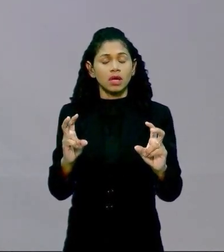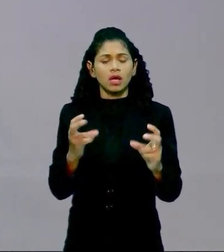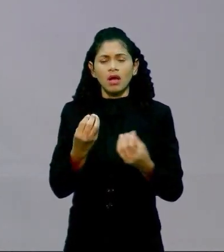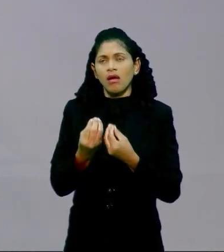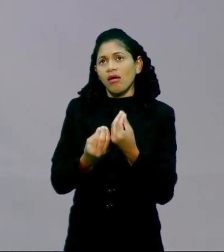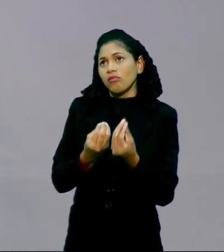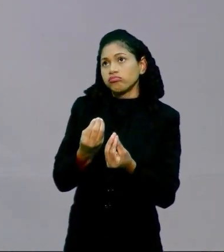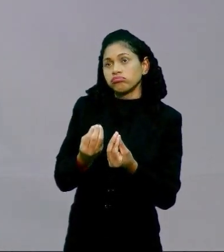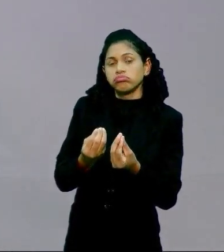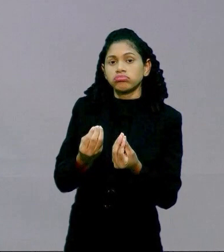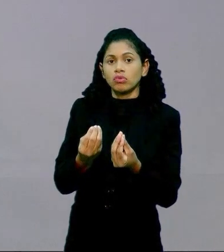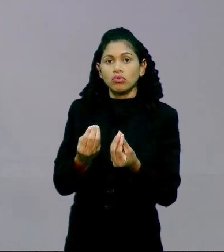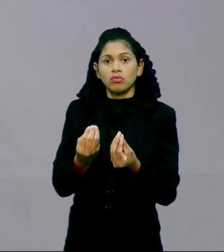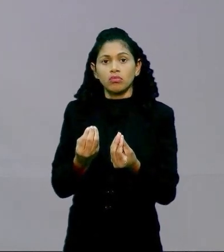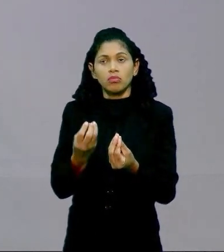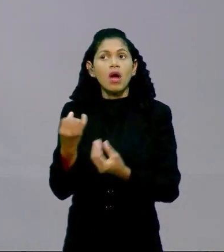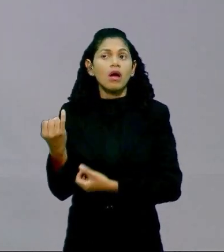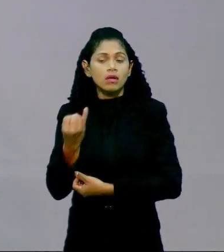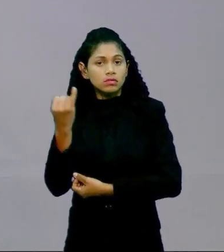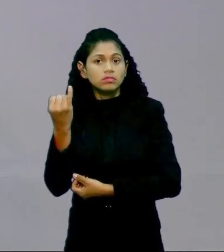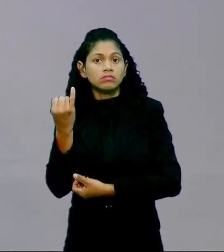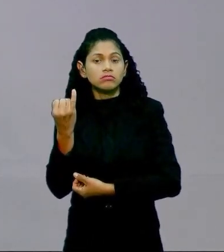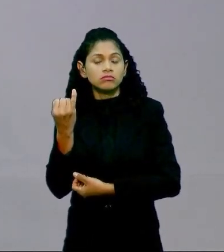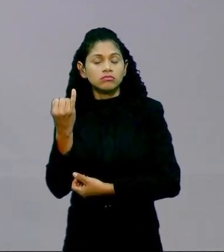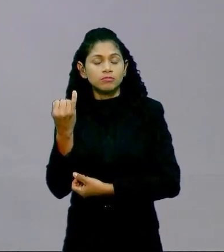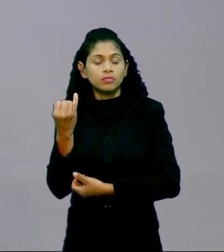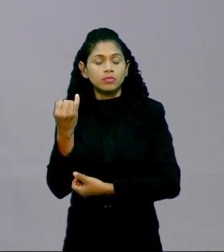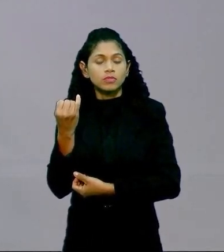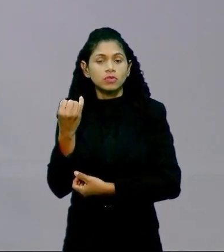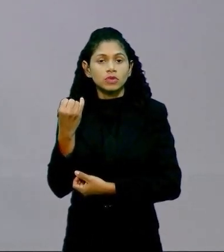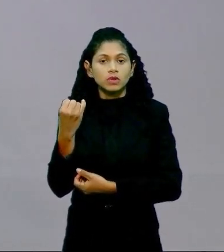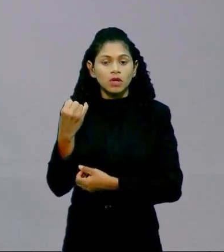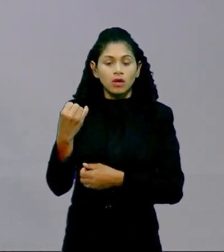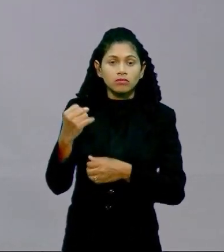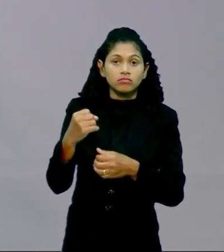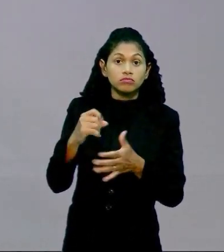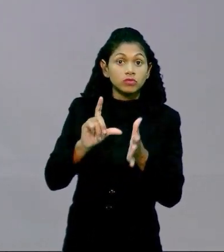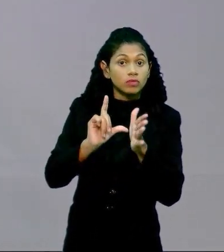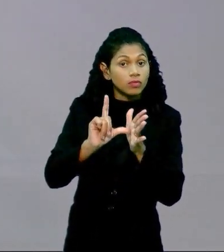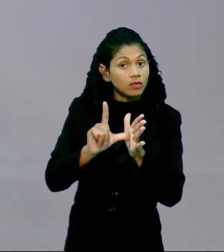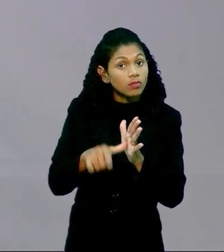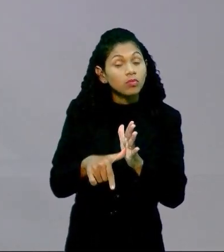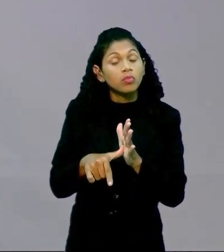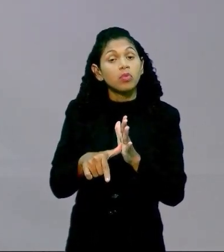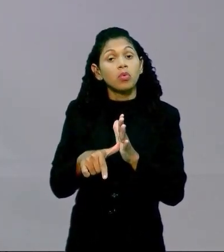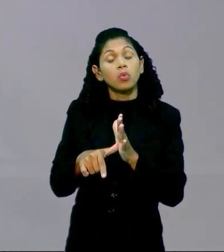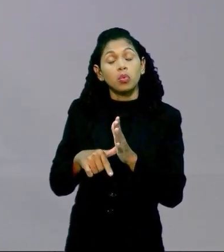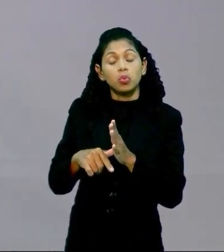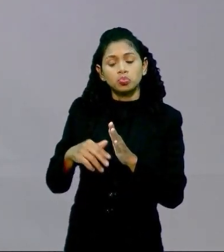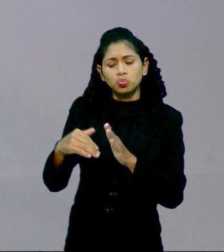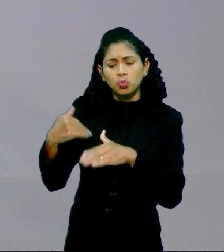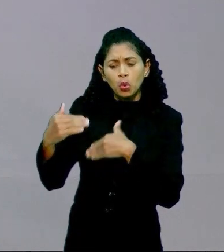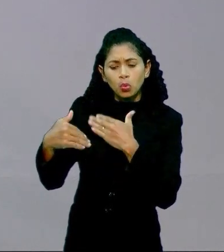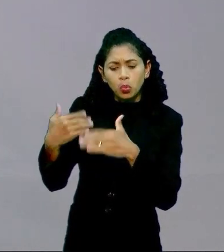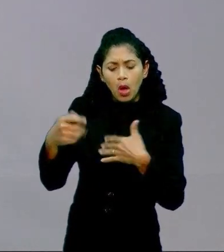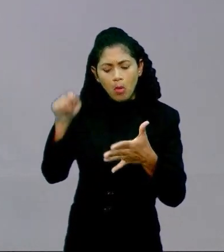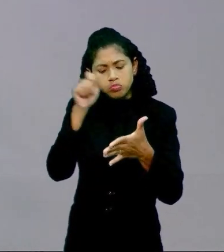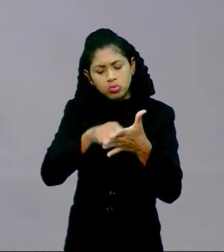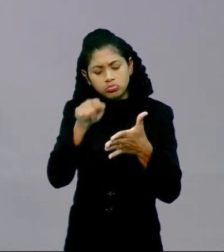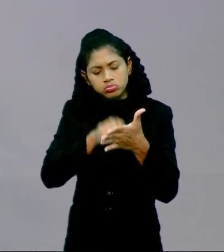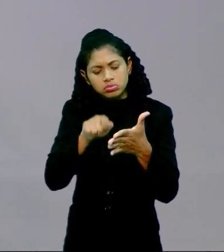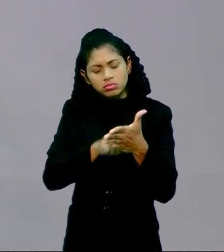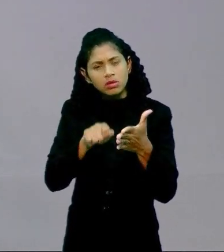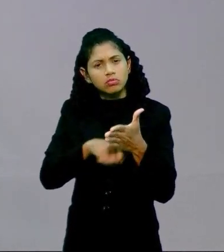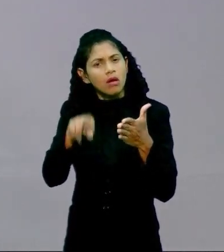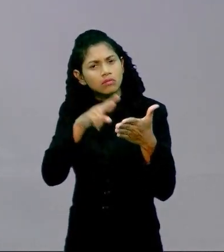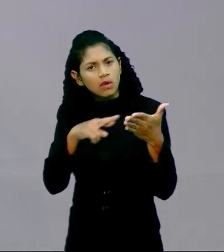né? Onde vocês, após ao desenvolver toda a temática, você inventa ali um título, né, que é o